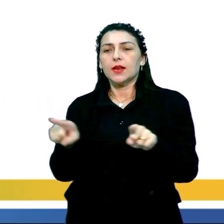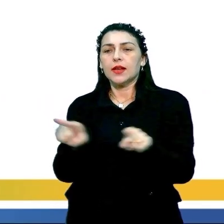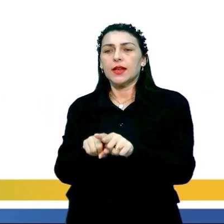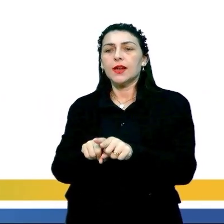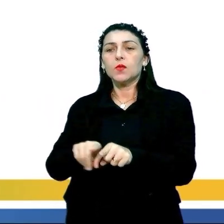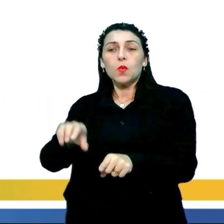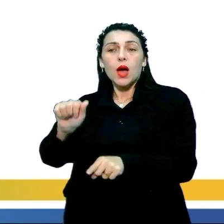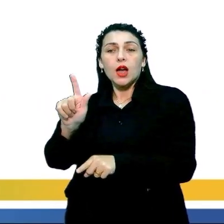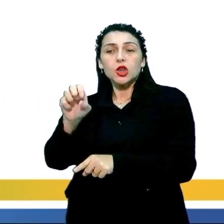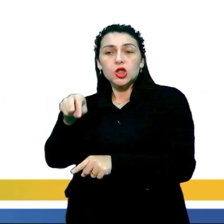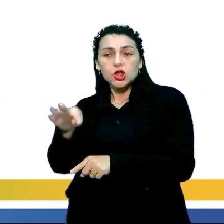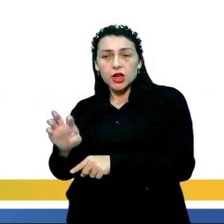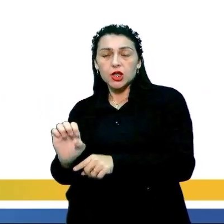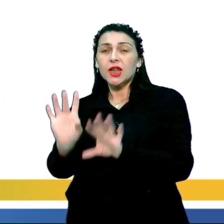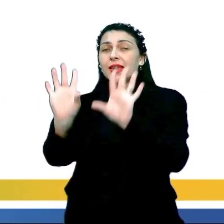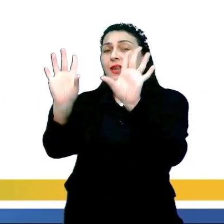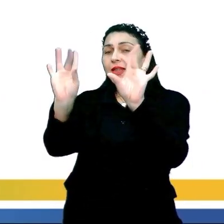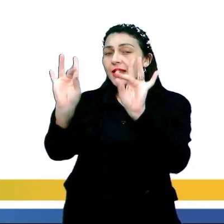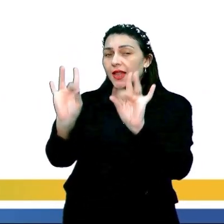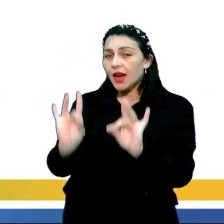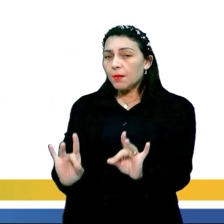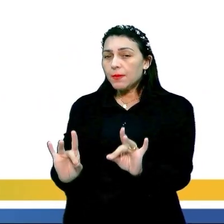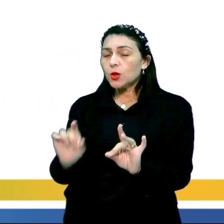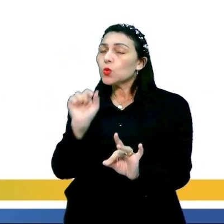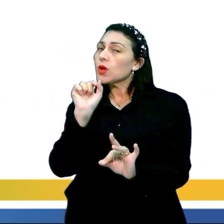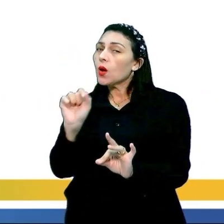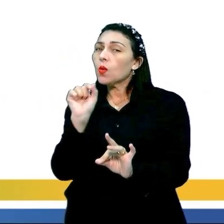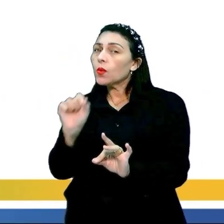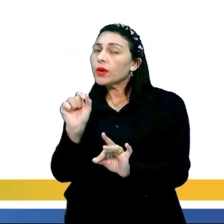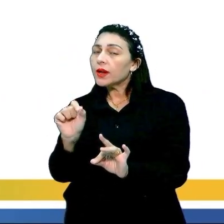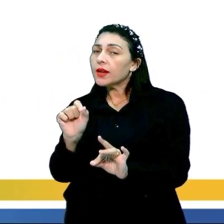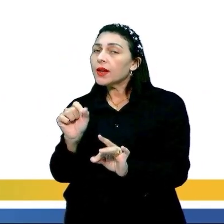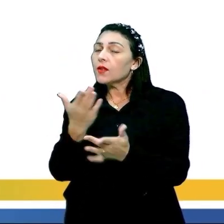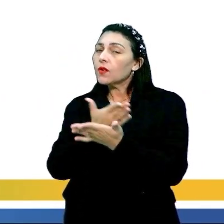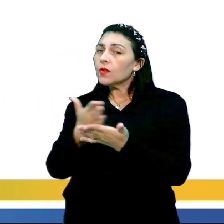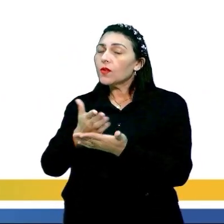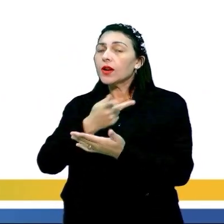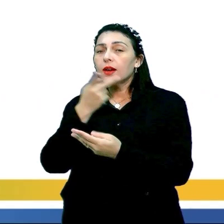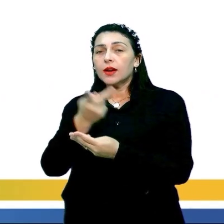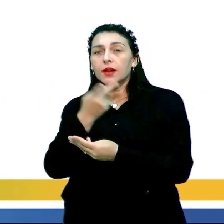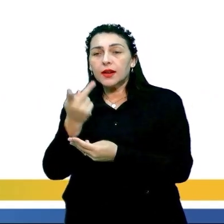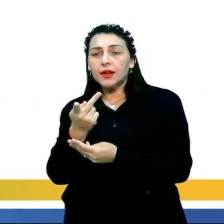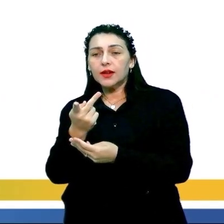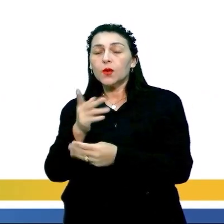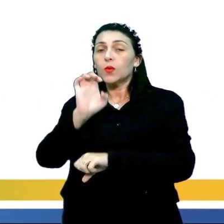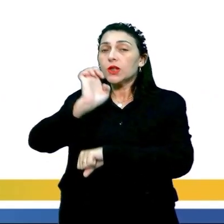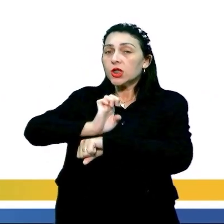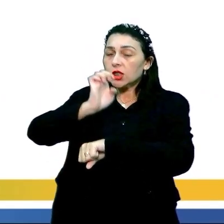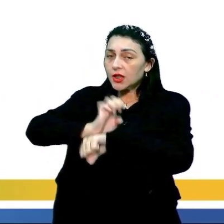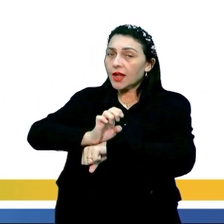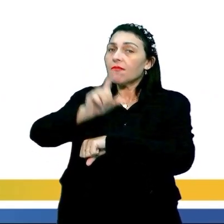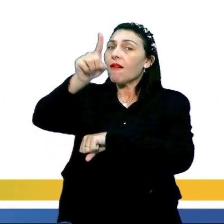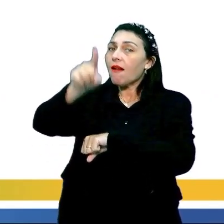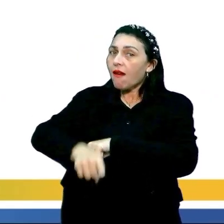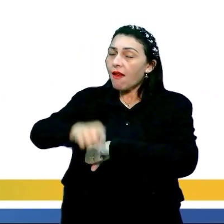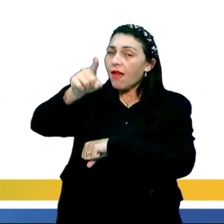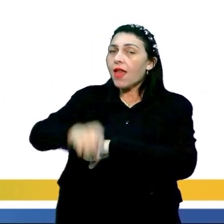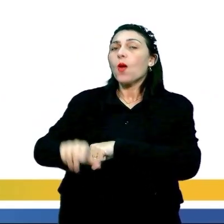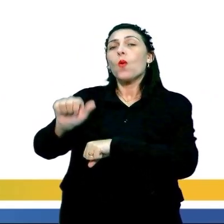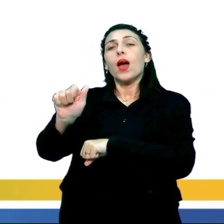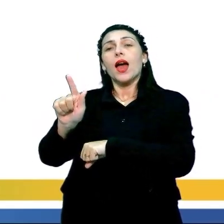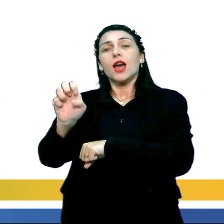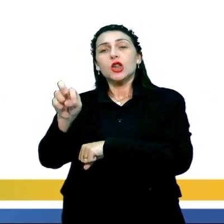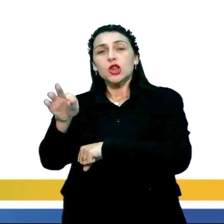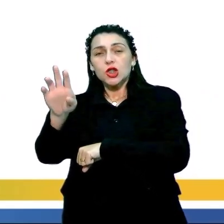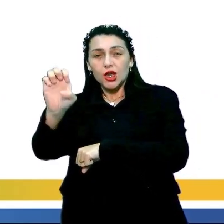o agente interventor. Como eu falei para você no início, o Estado é um desses agentes, não